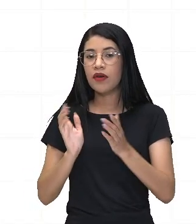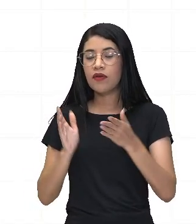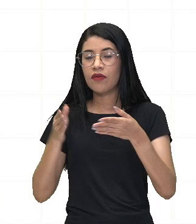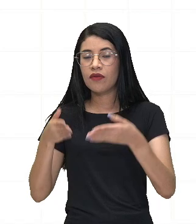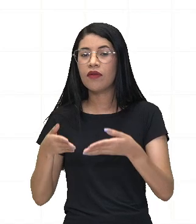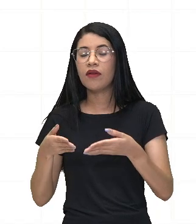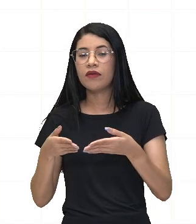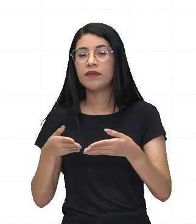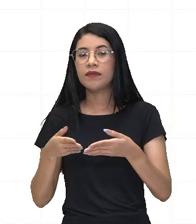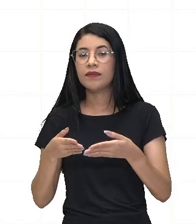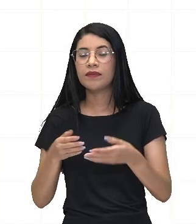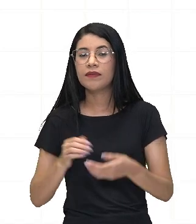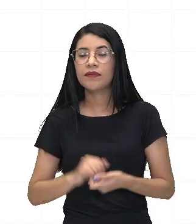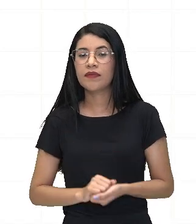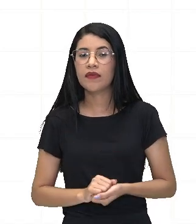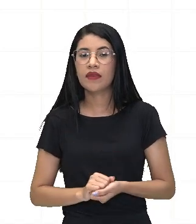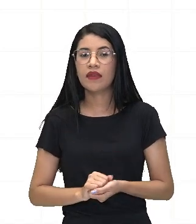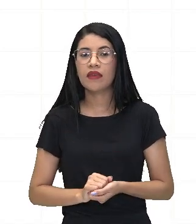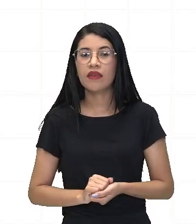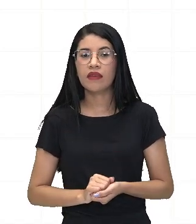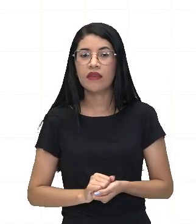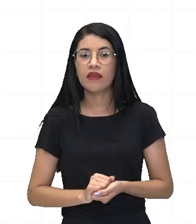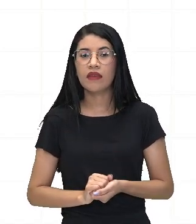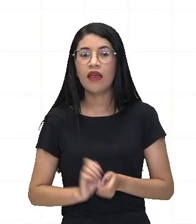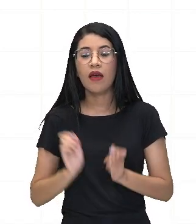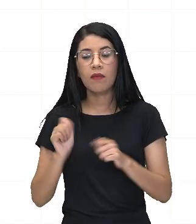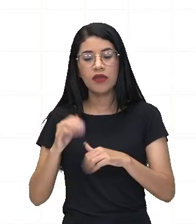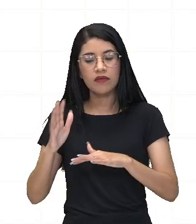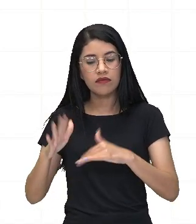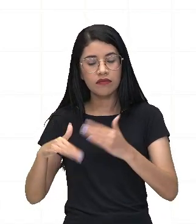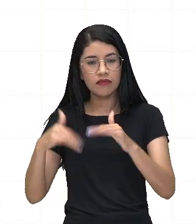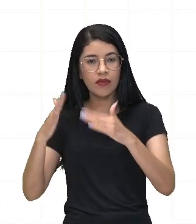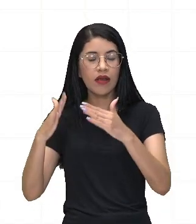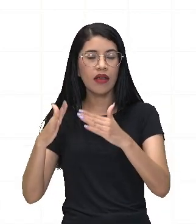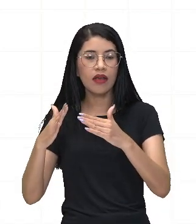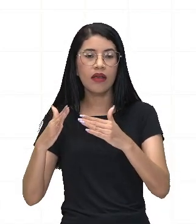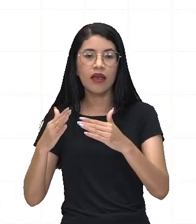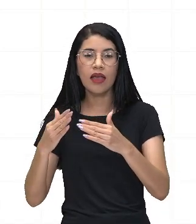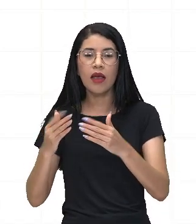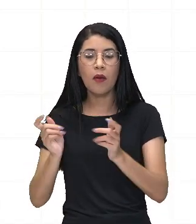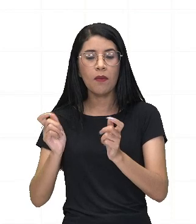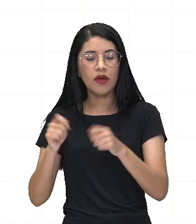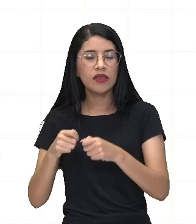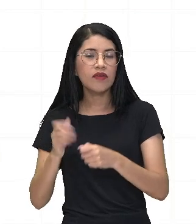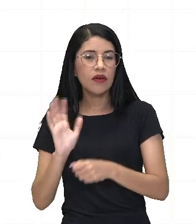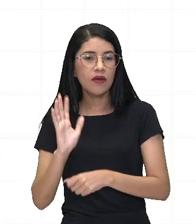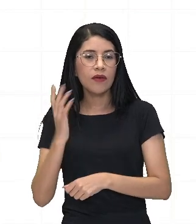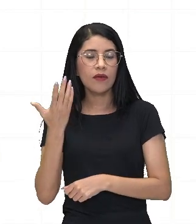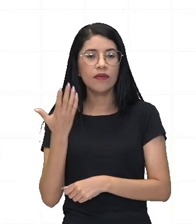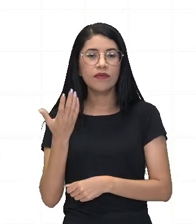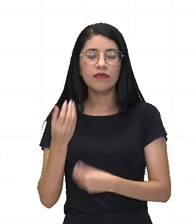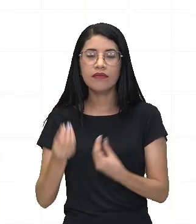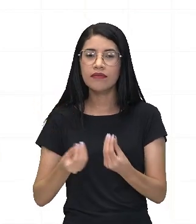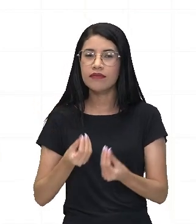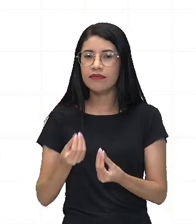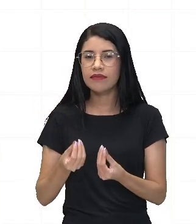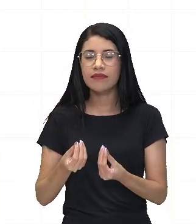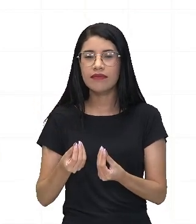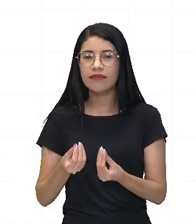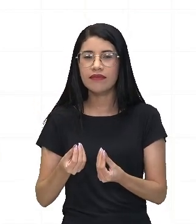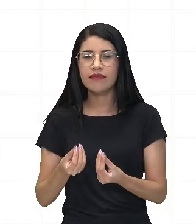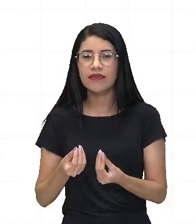também fazer com que esse crescimento ele seja economicamente viável, né? Onde